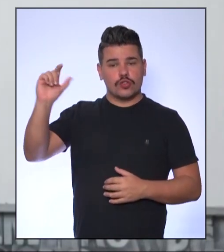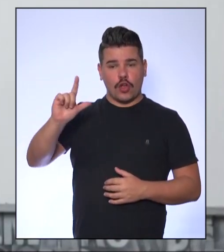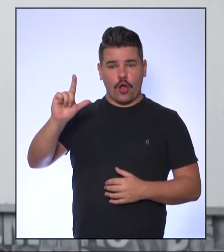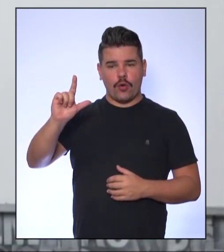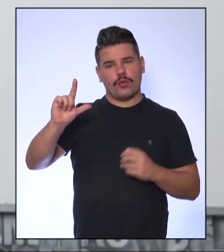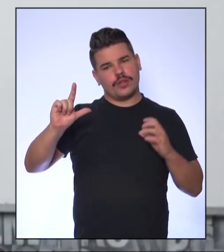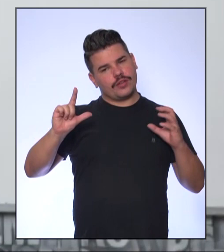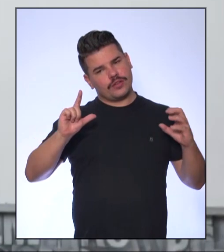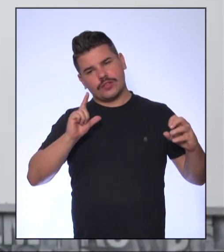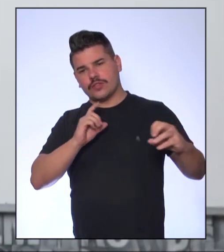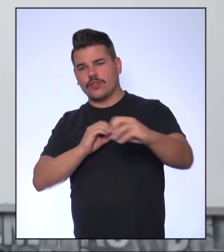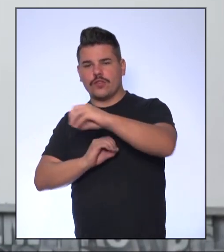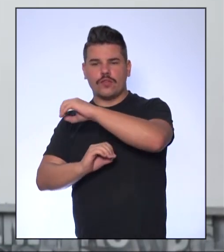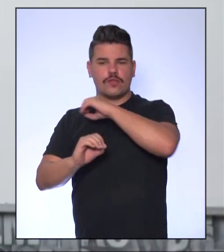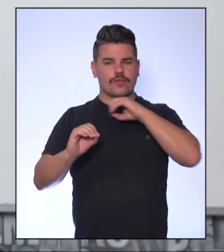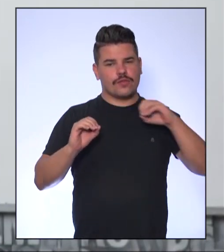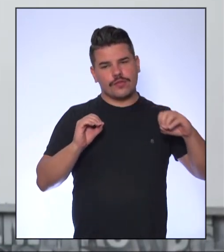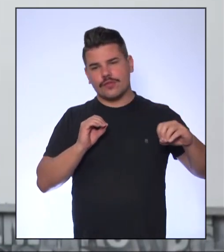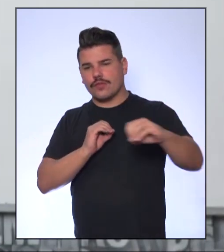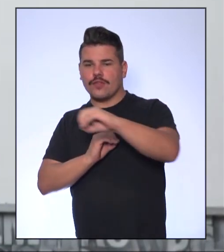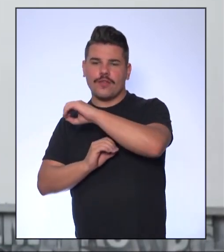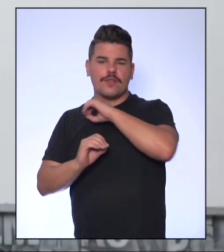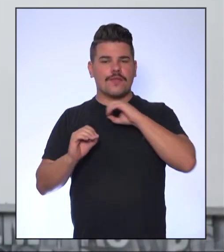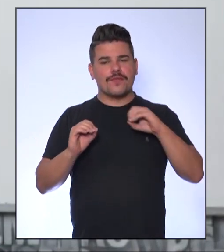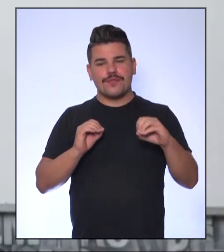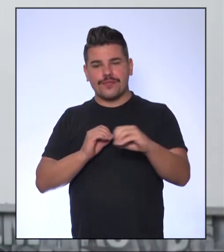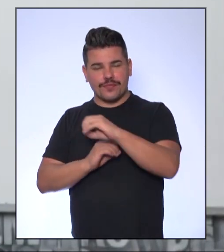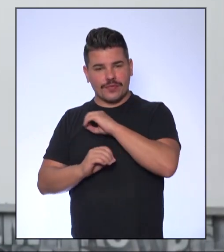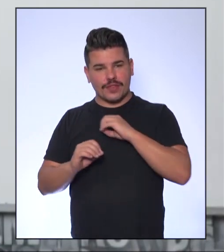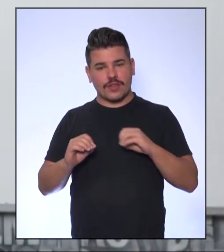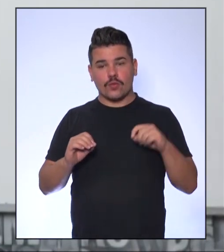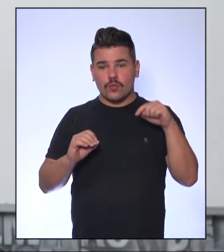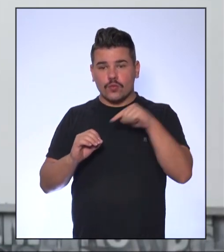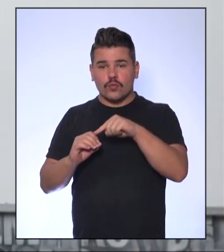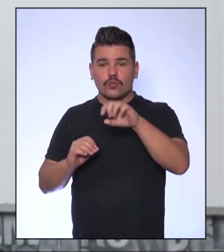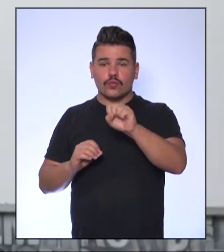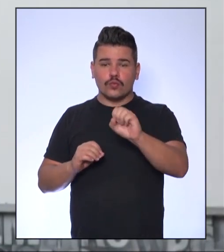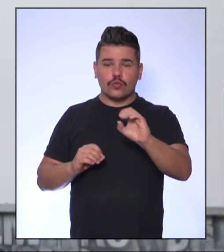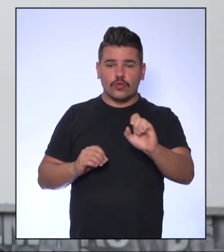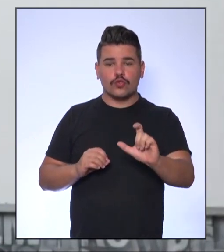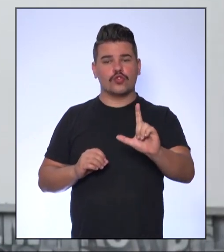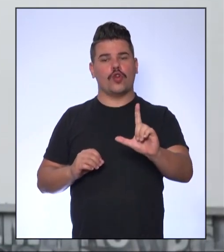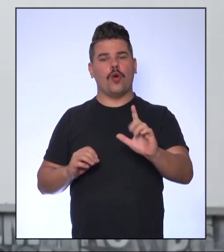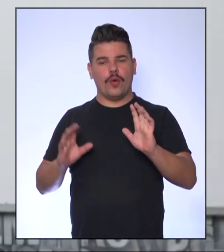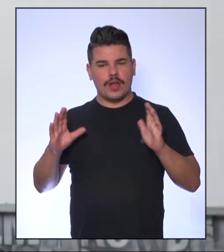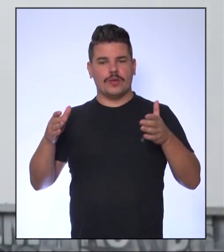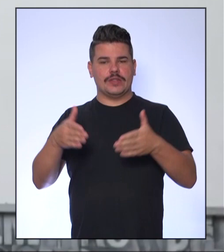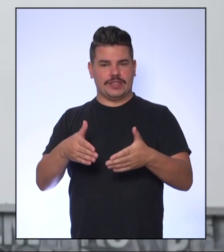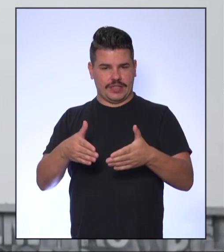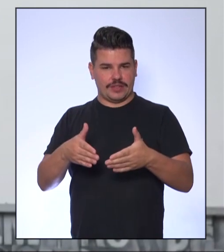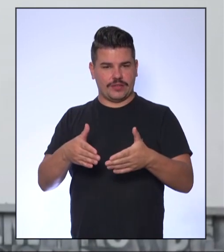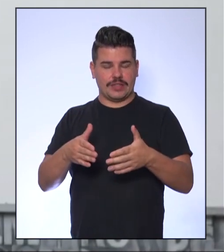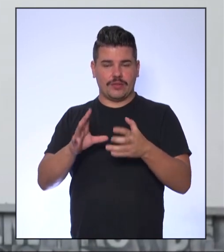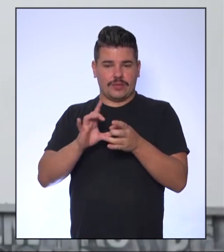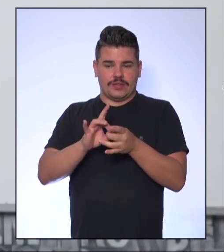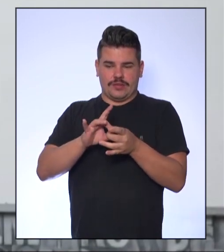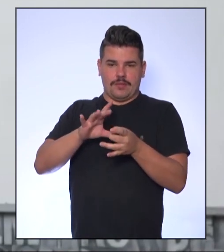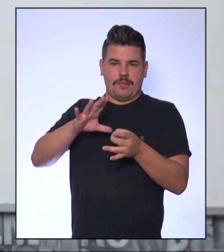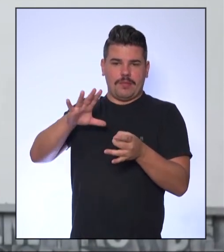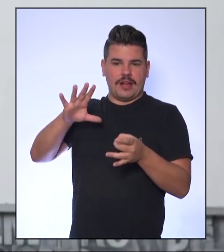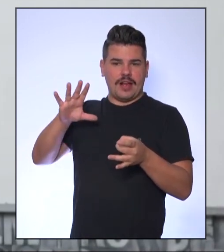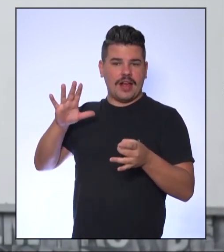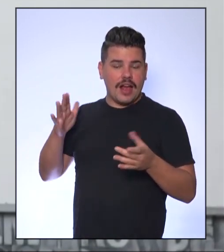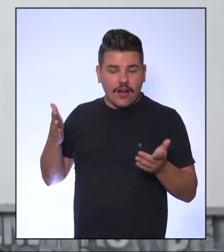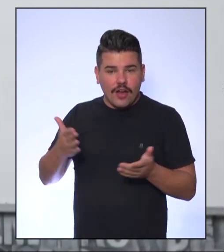ruptura. Olha só o desligamento, antes e depois, certo? Agora nós vamos começar a caminhar